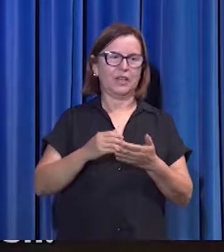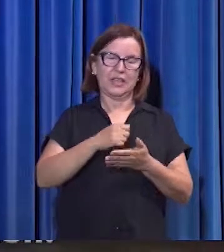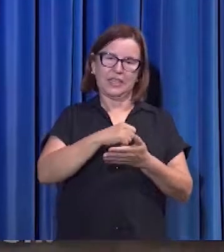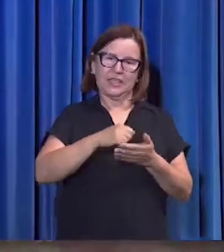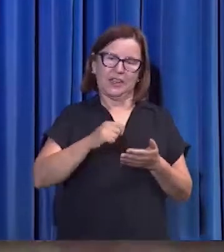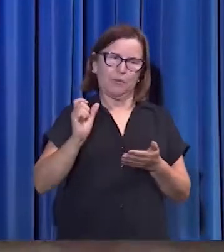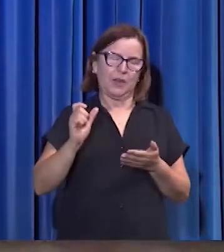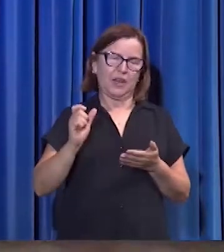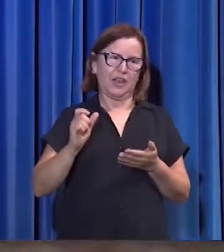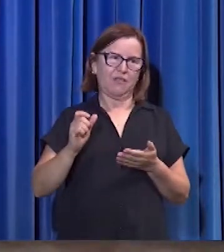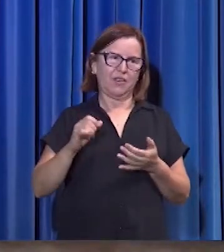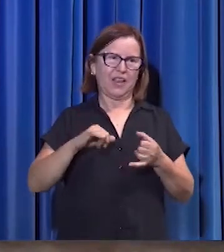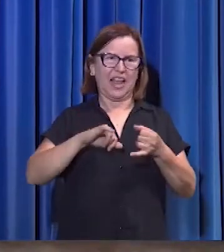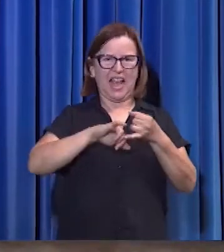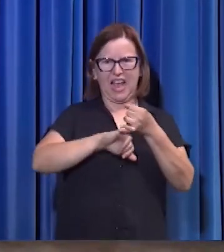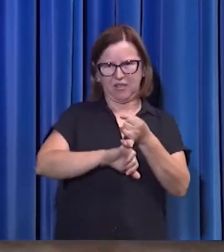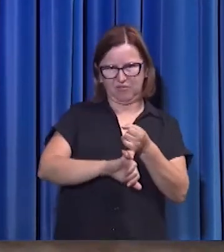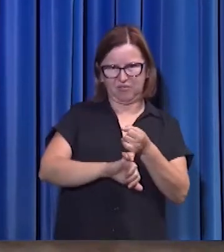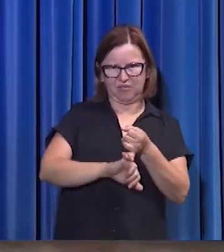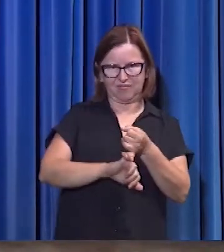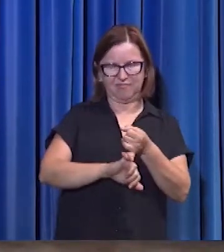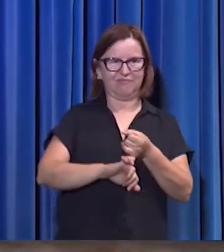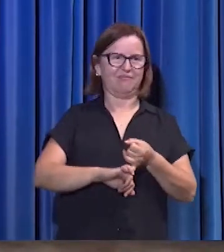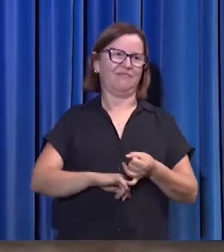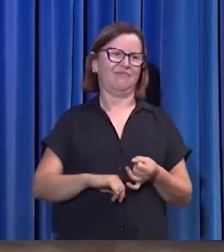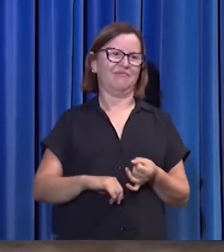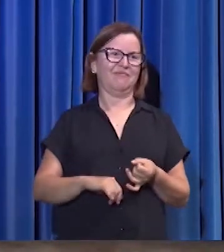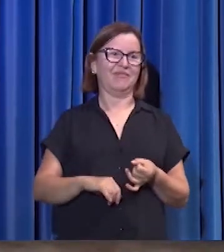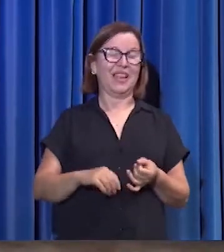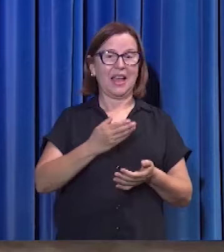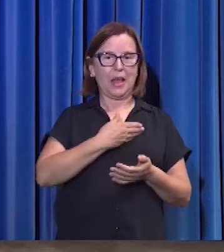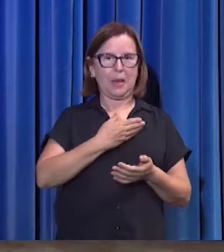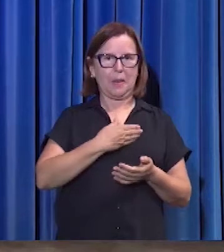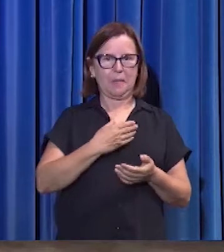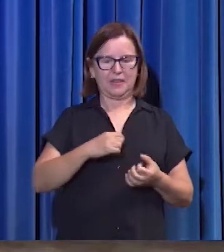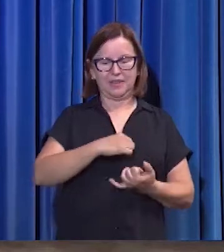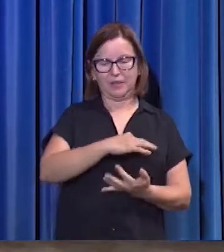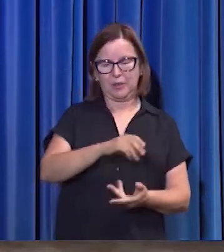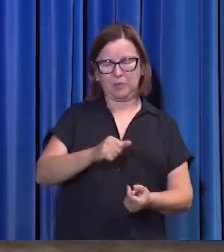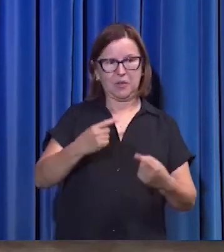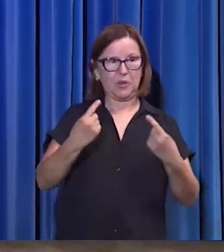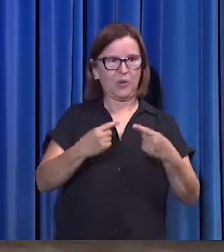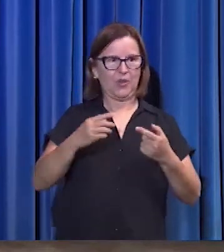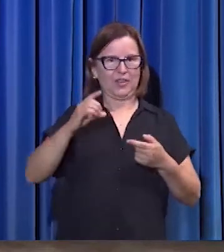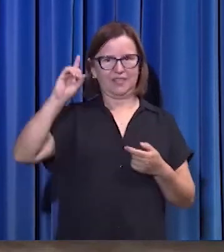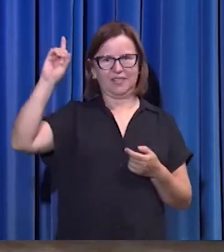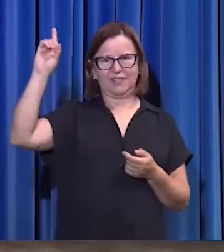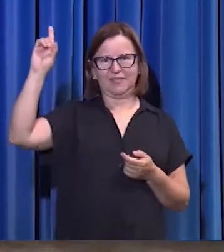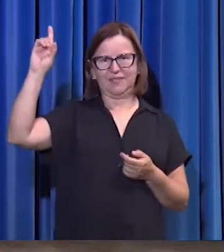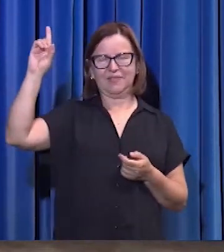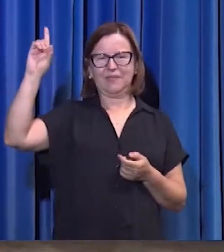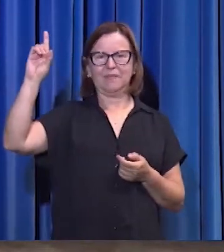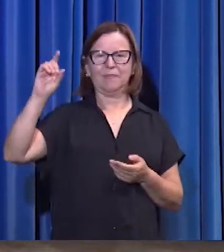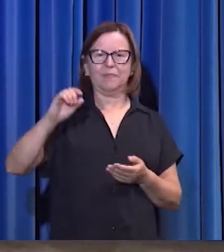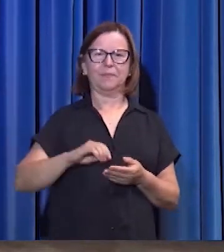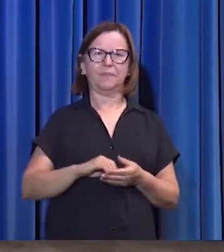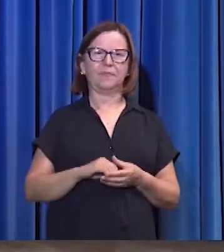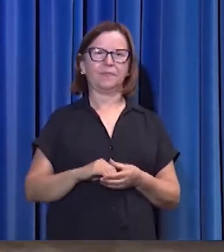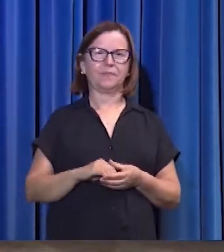A amizade do mundo é contrária a Deus.